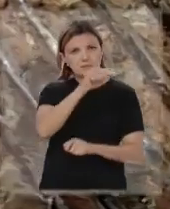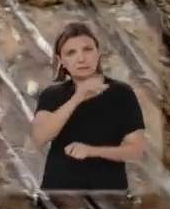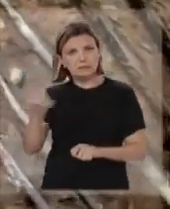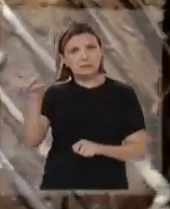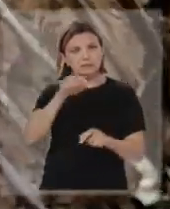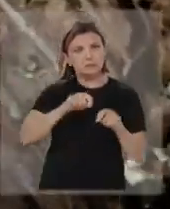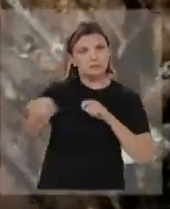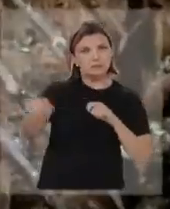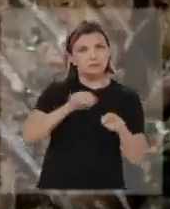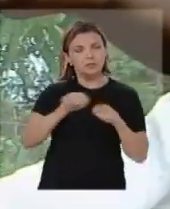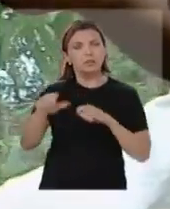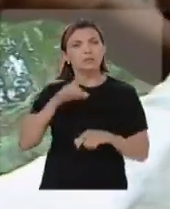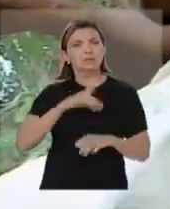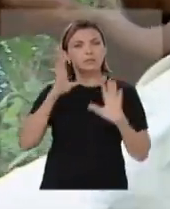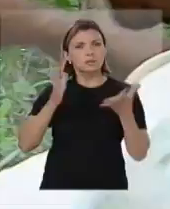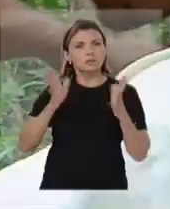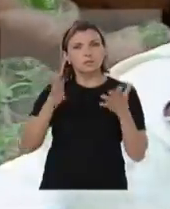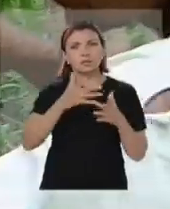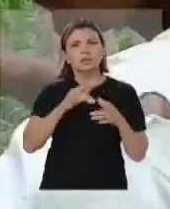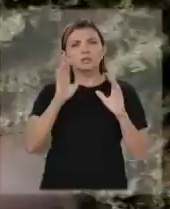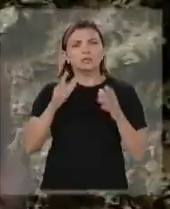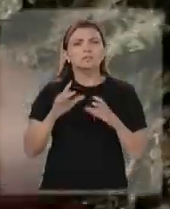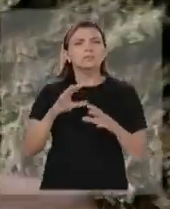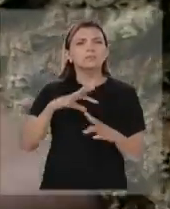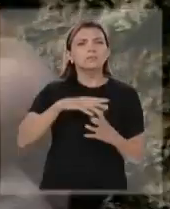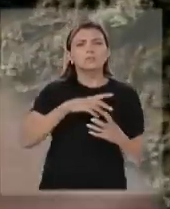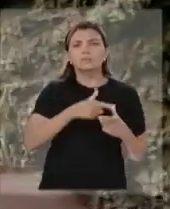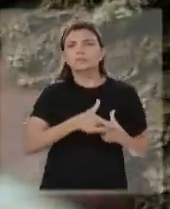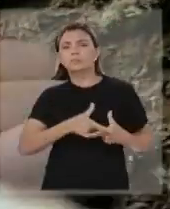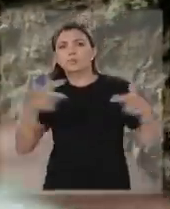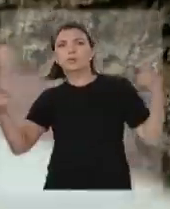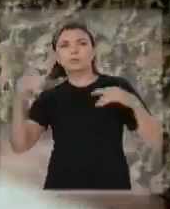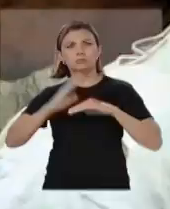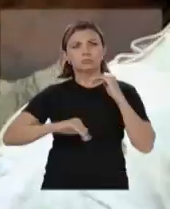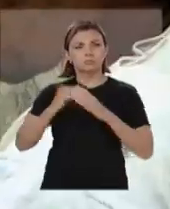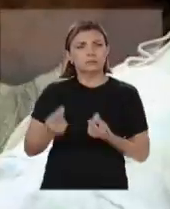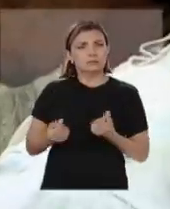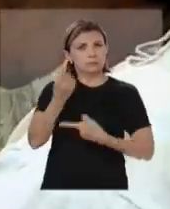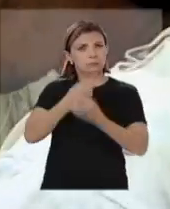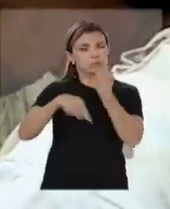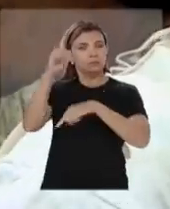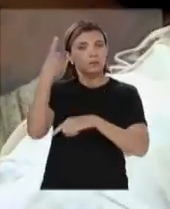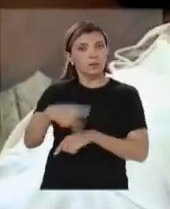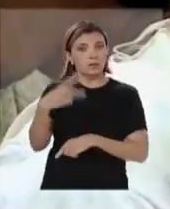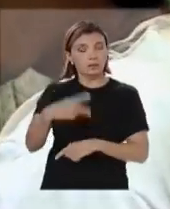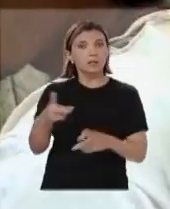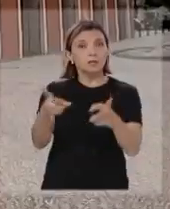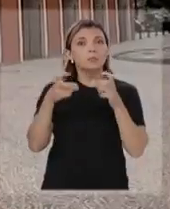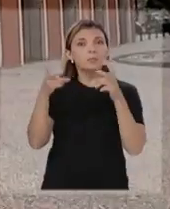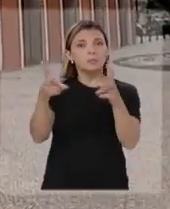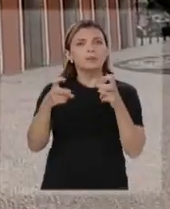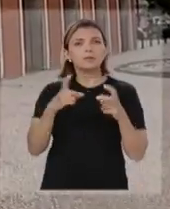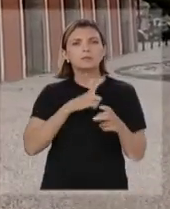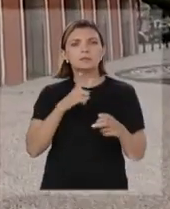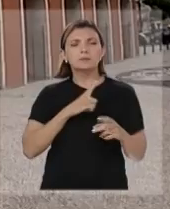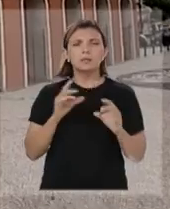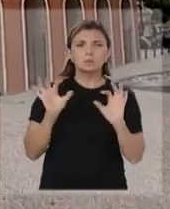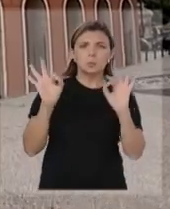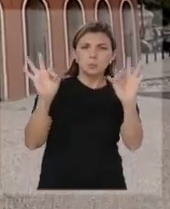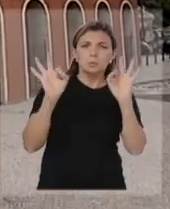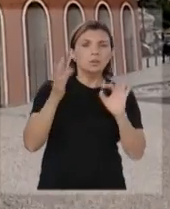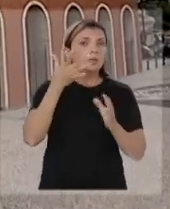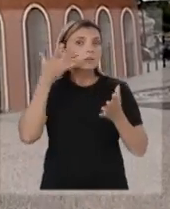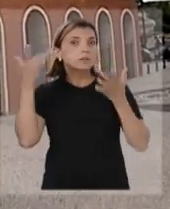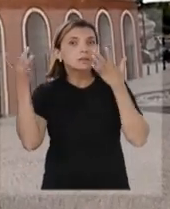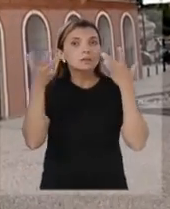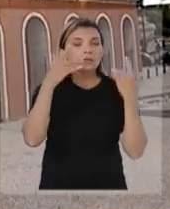Nessa época, a região era a maior produtora de látex do mundo e a riqueza era grande. Dá para perceber isso só de olhar